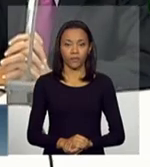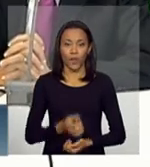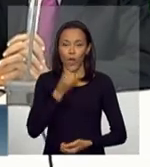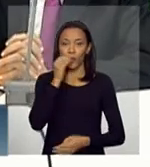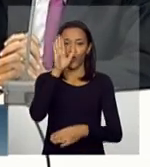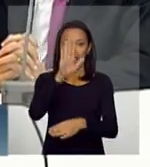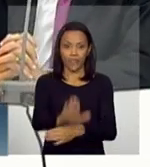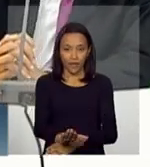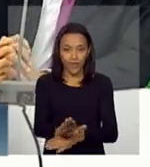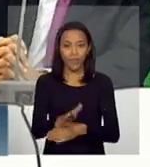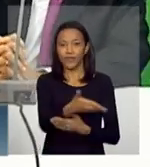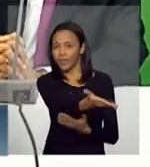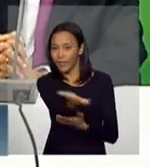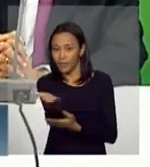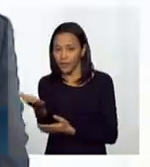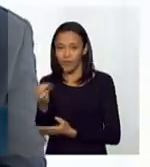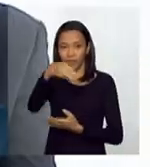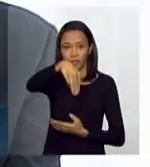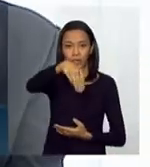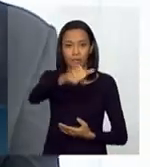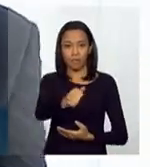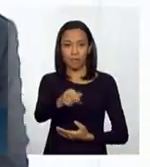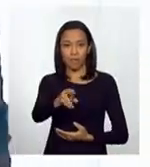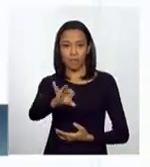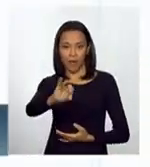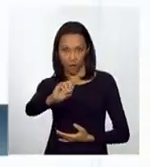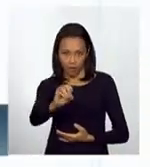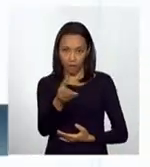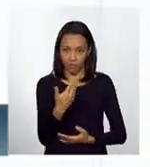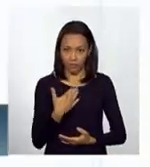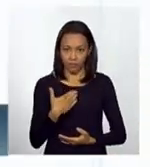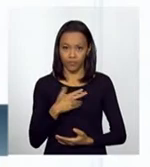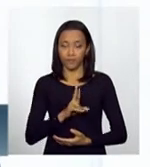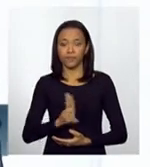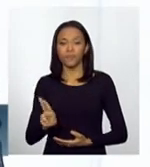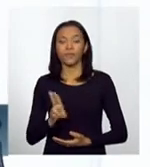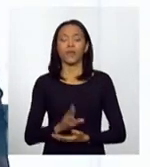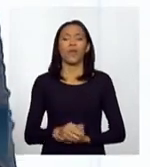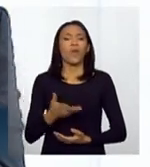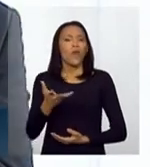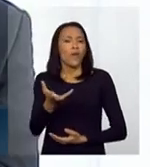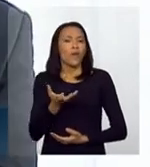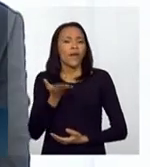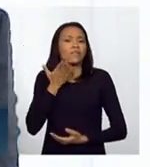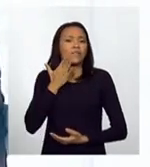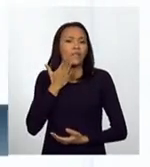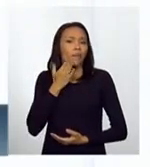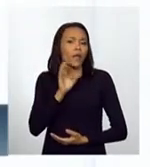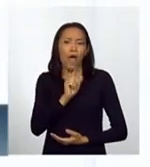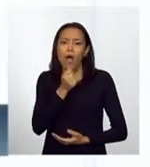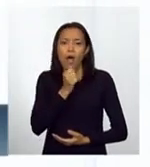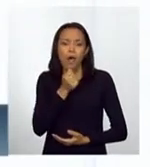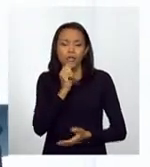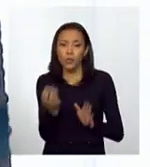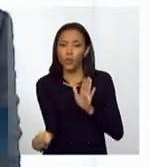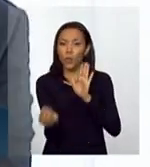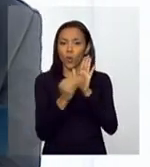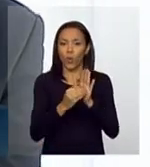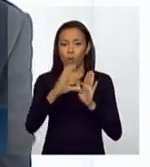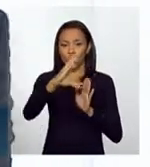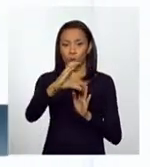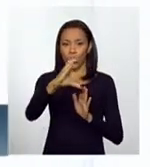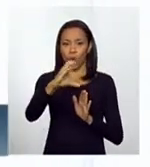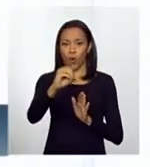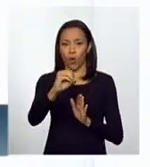Boa tarde, ministro. Mário Sérgio, repórter da Bloomberg. Queria confirmar, realmente não entrou no código a cobrança de